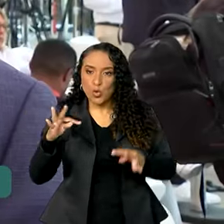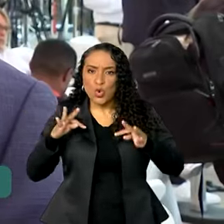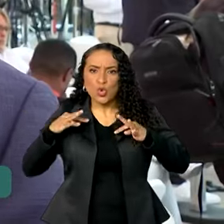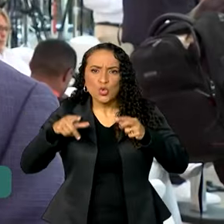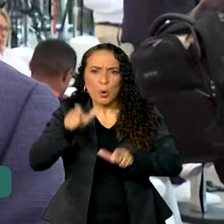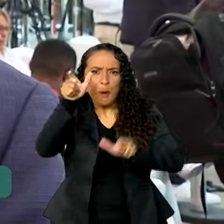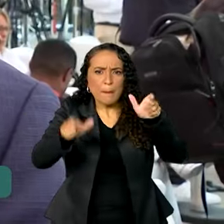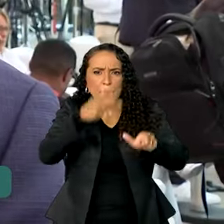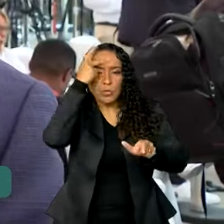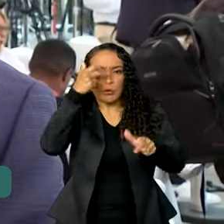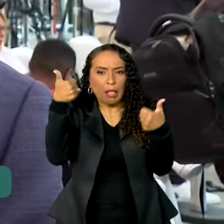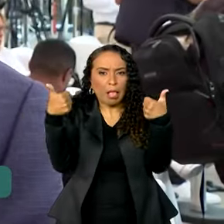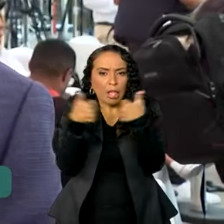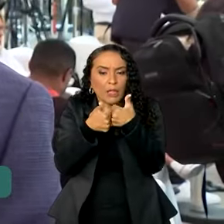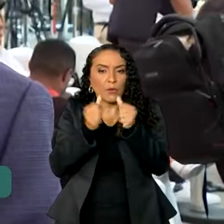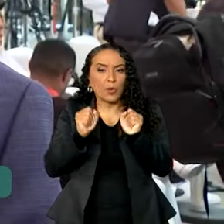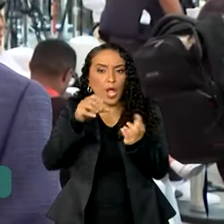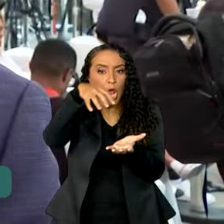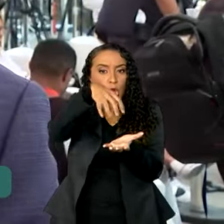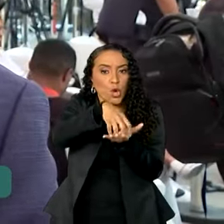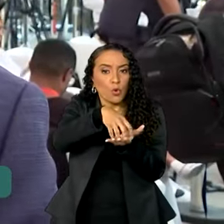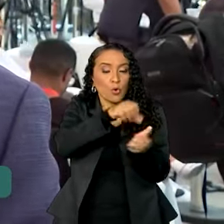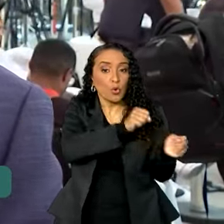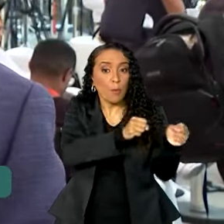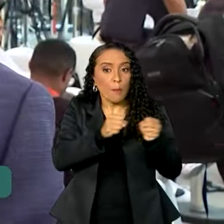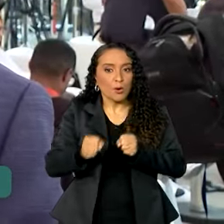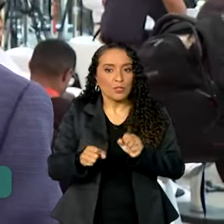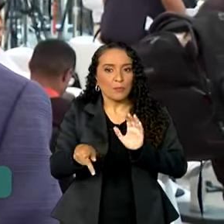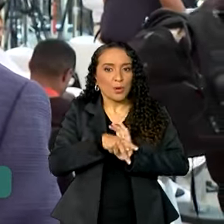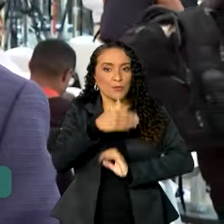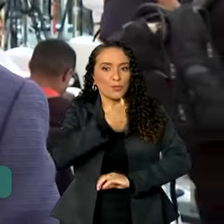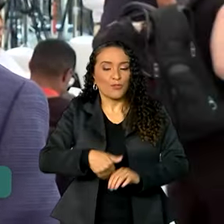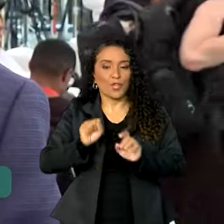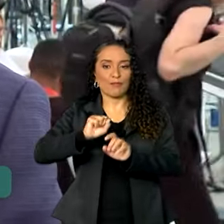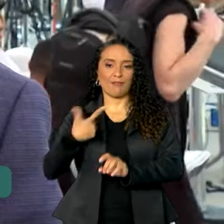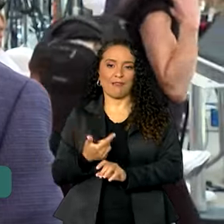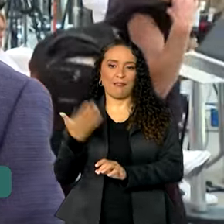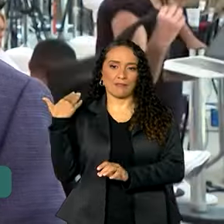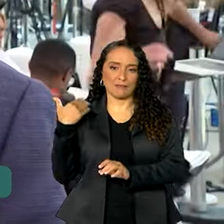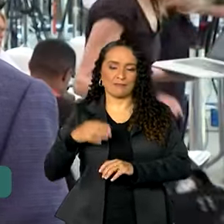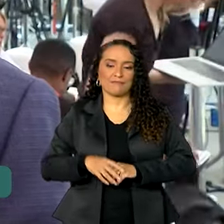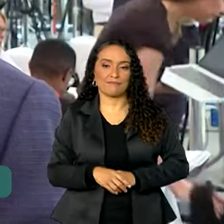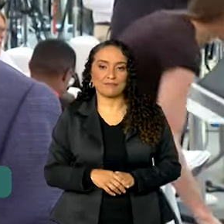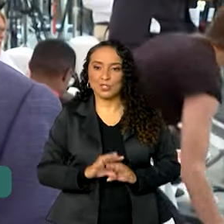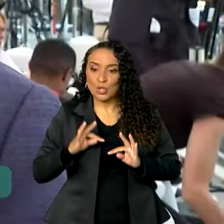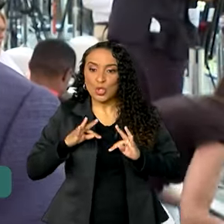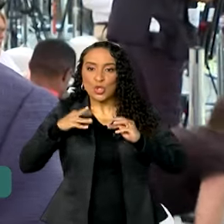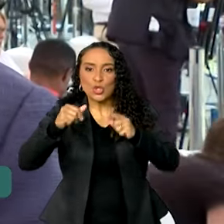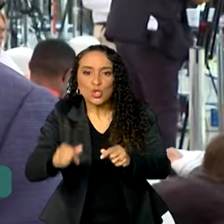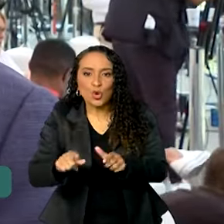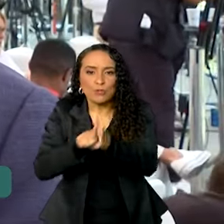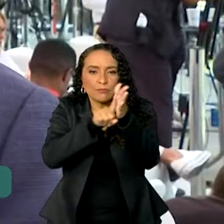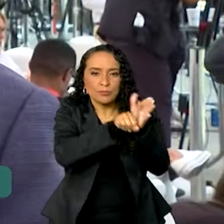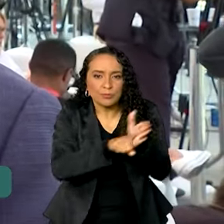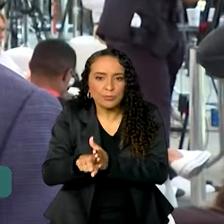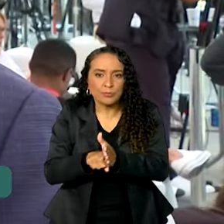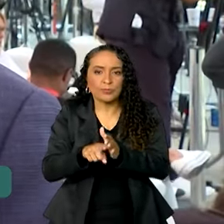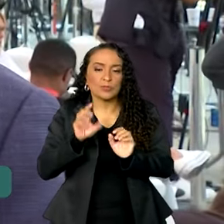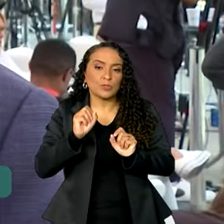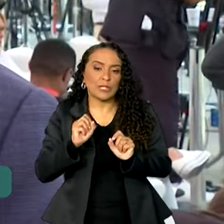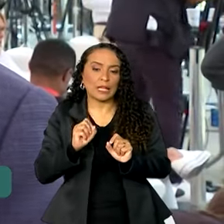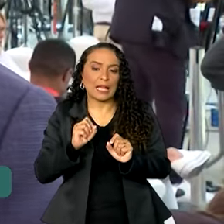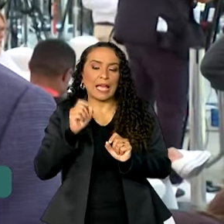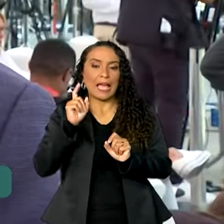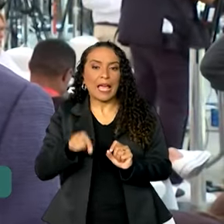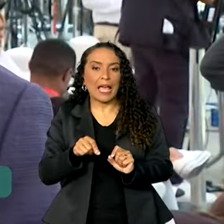eles pessoas muito próximas ao núcleo de poder do governo anterior. E toda essa investigação, ela só